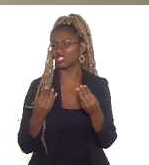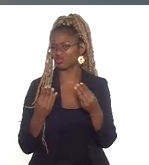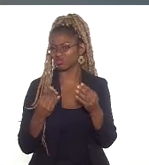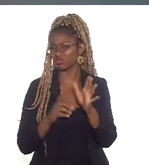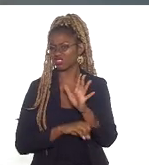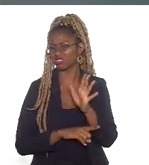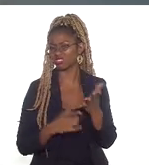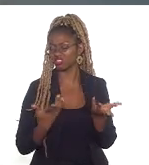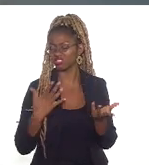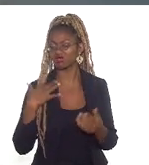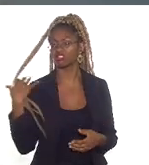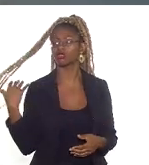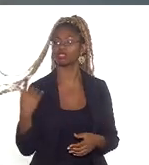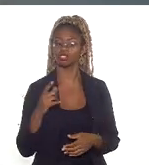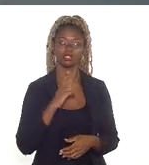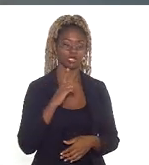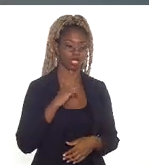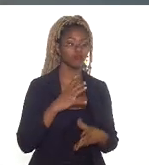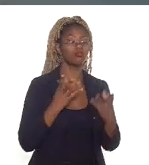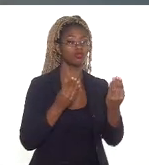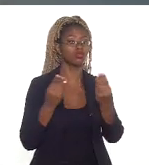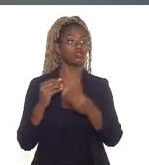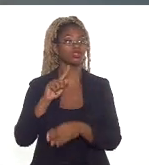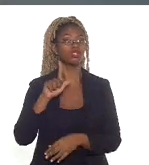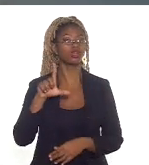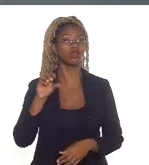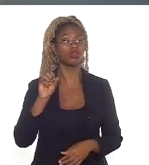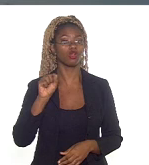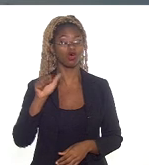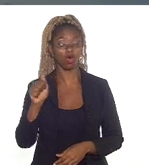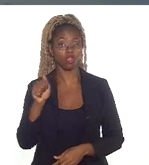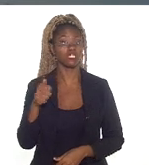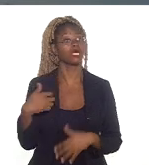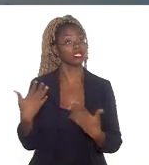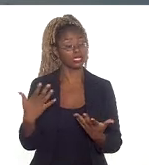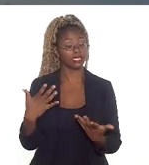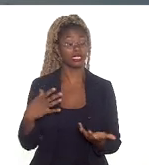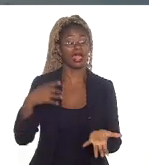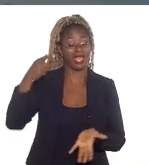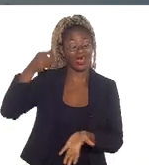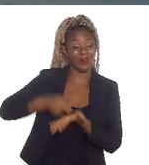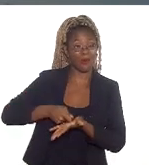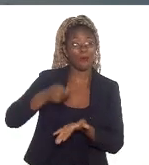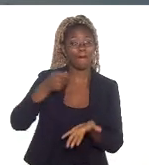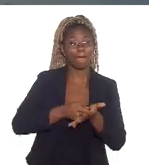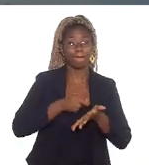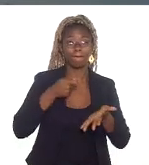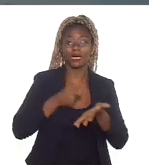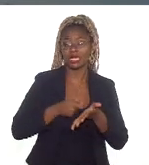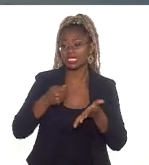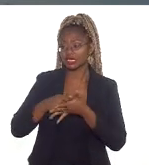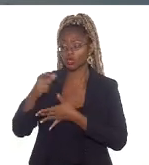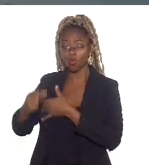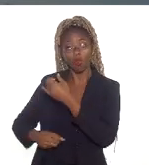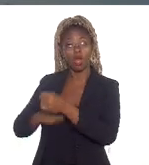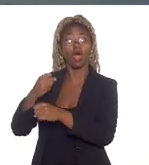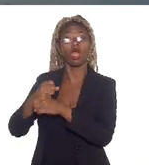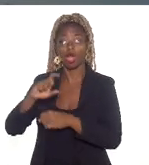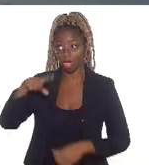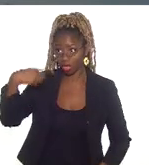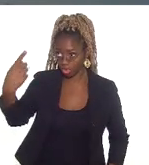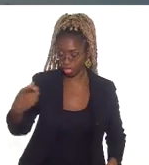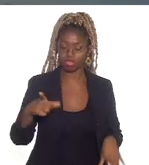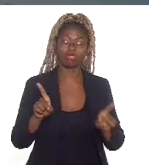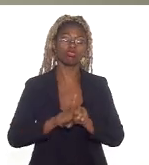Já, e as glosas se tornam obrigações com o Selic no ano posterior.